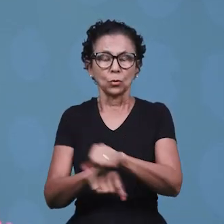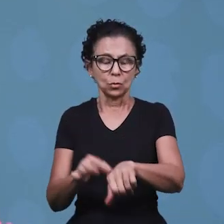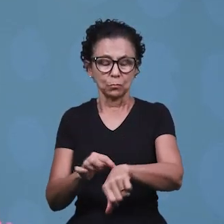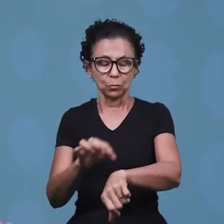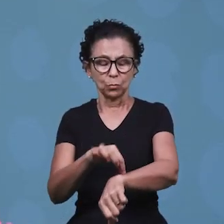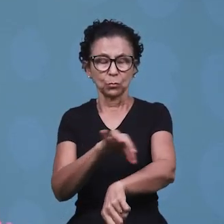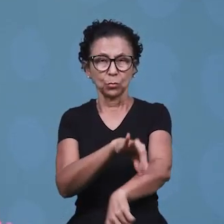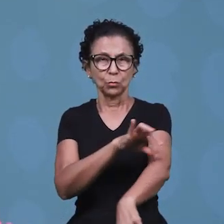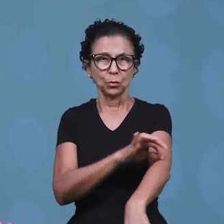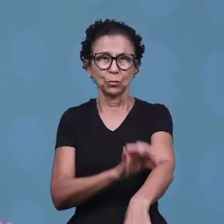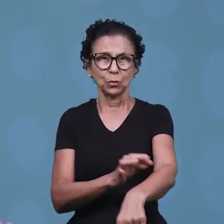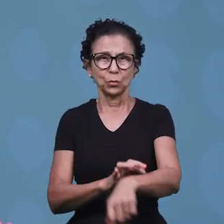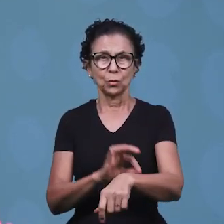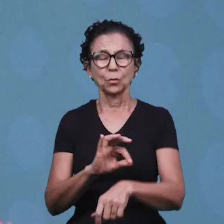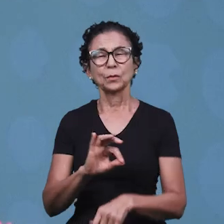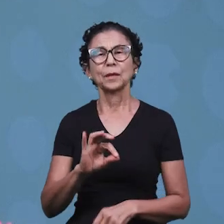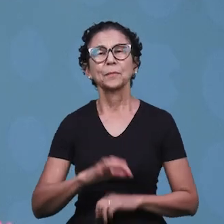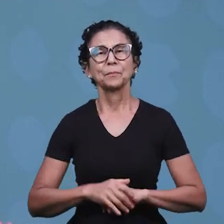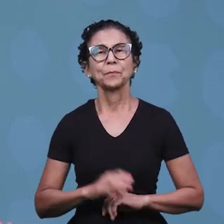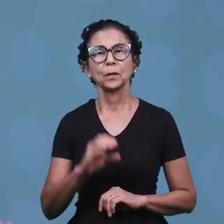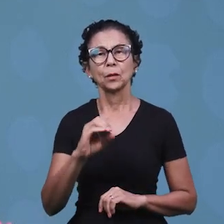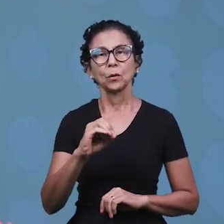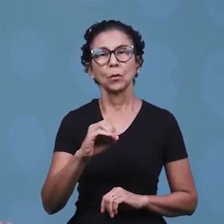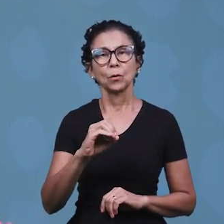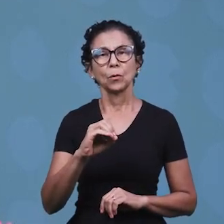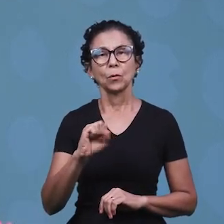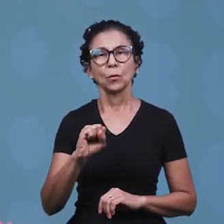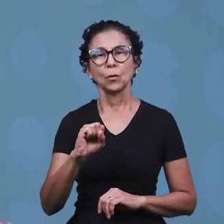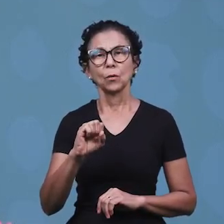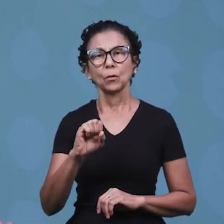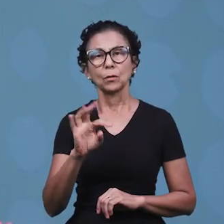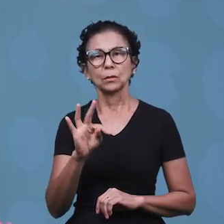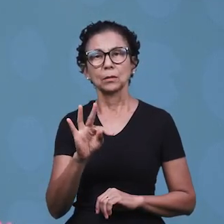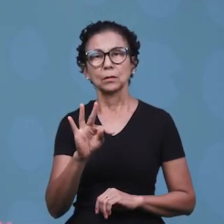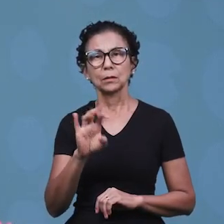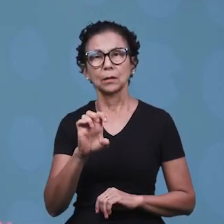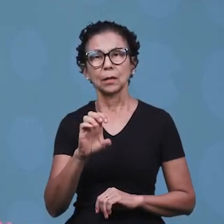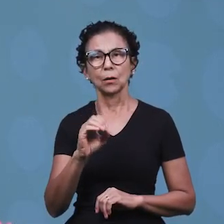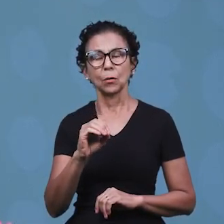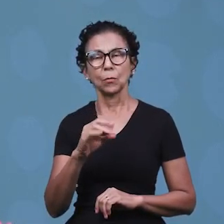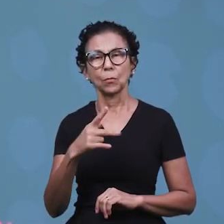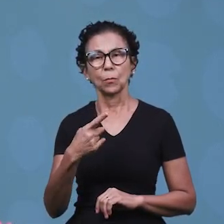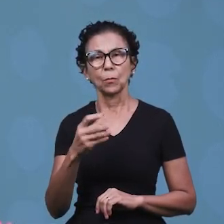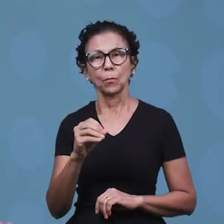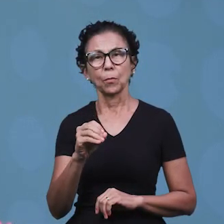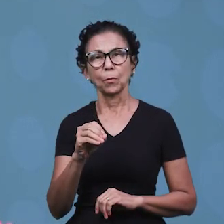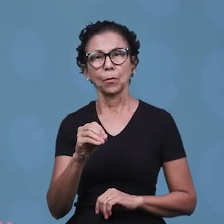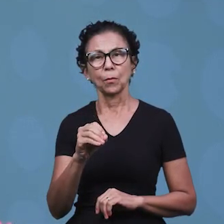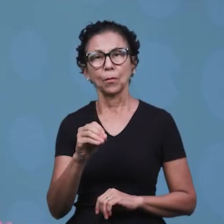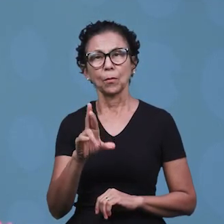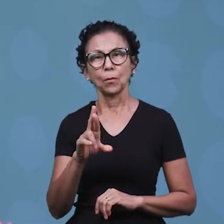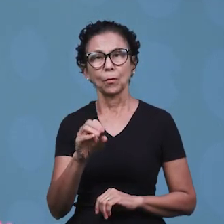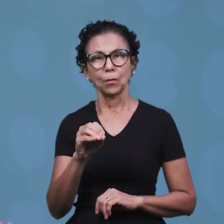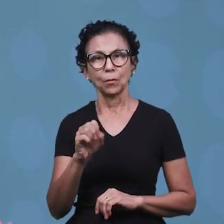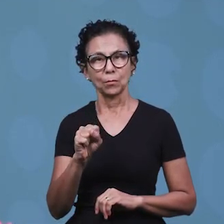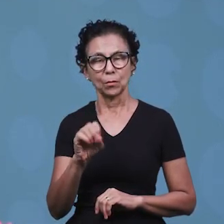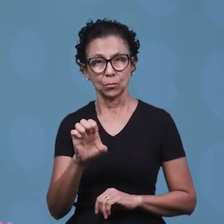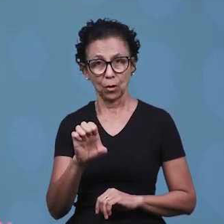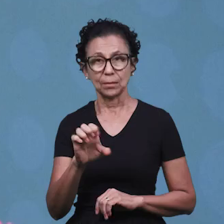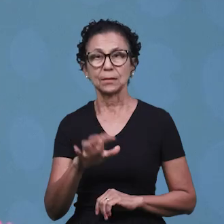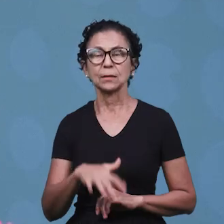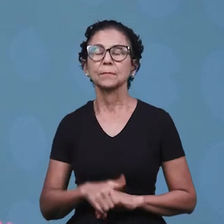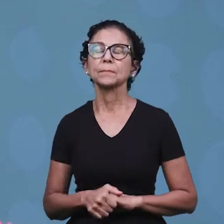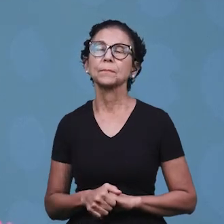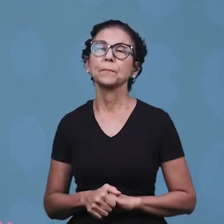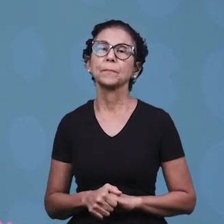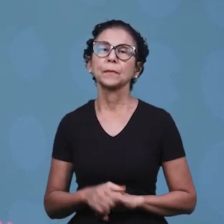Então, quando bem indicado, ele tem muitos benefícios, essa reposição hormonal. Então, é importante procurar um